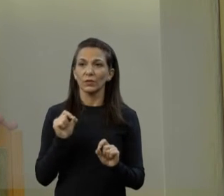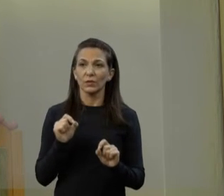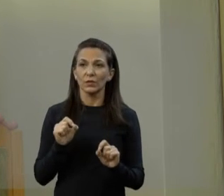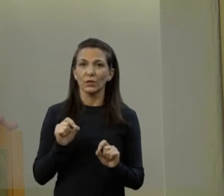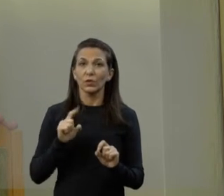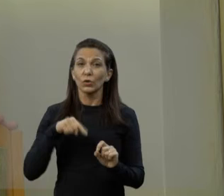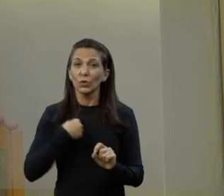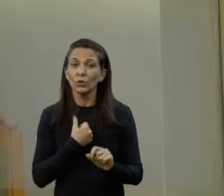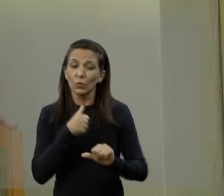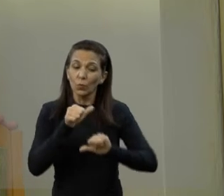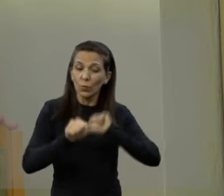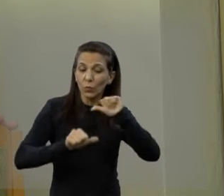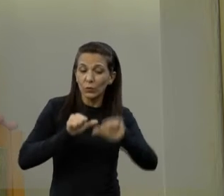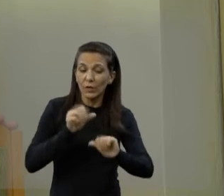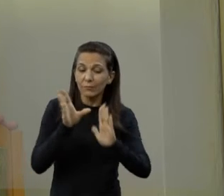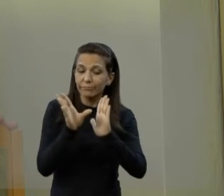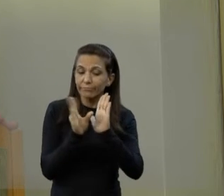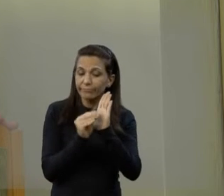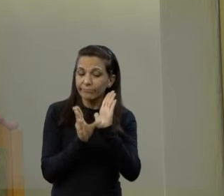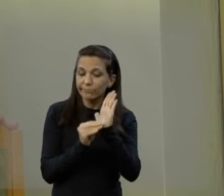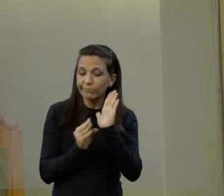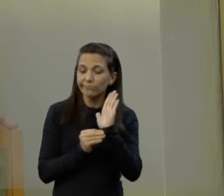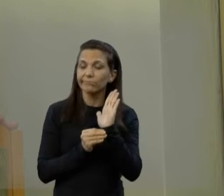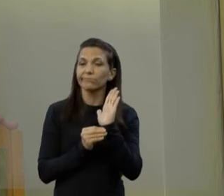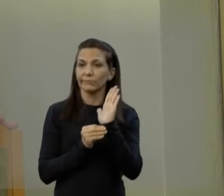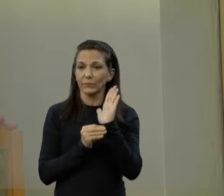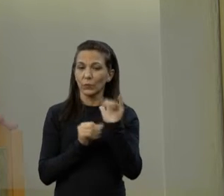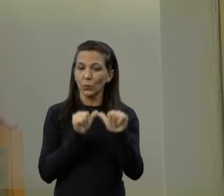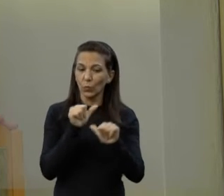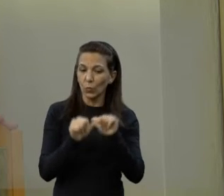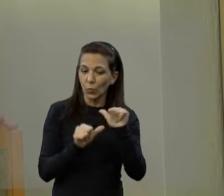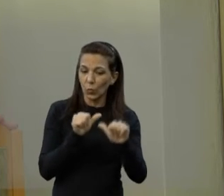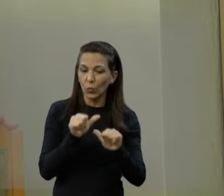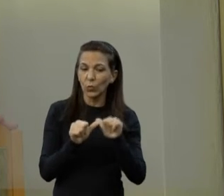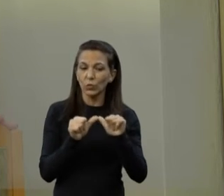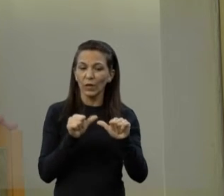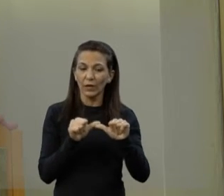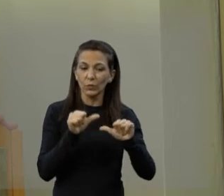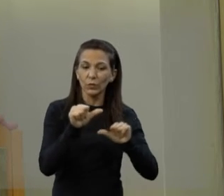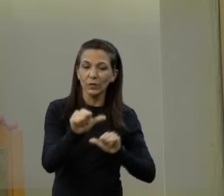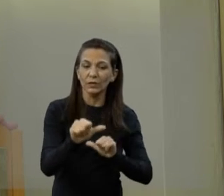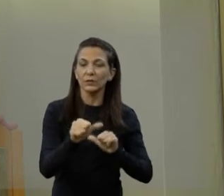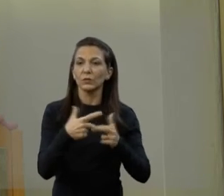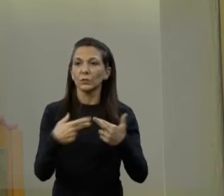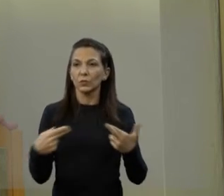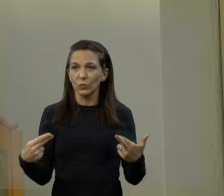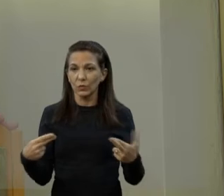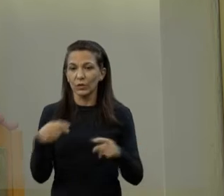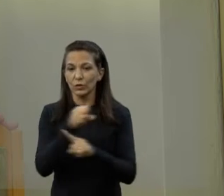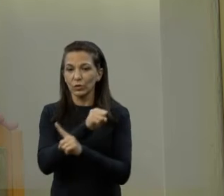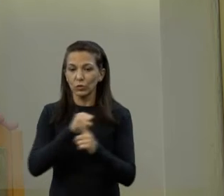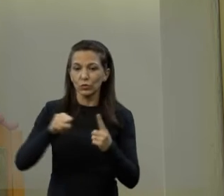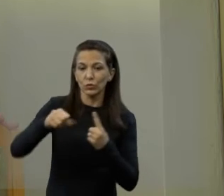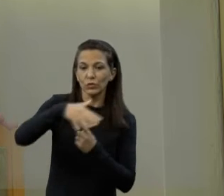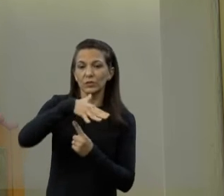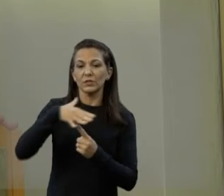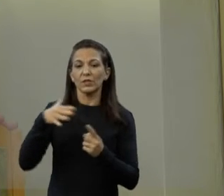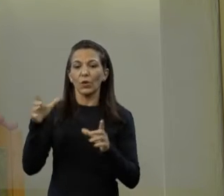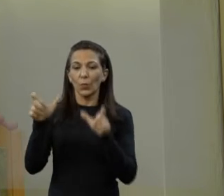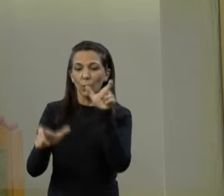alteramos quando nós complementamos quando nós modificamos algo que é construído socialmente